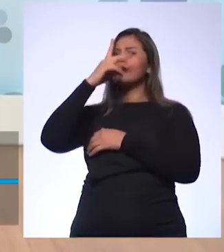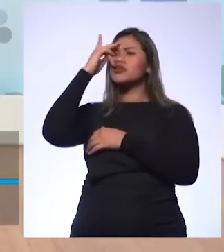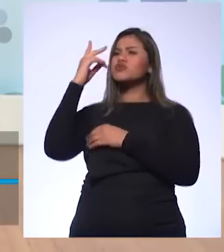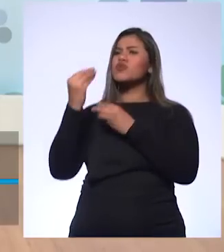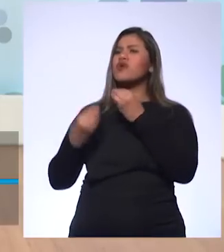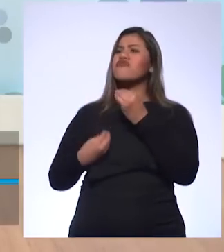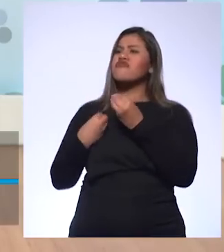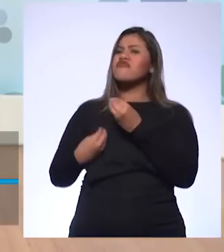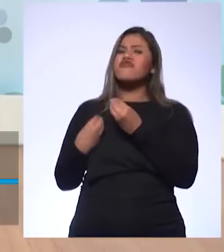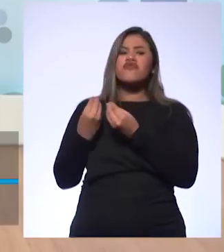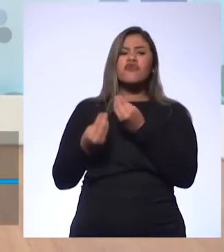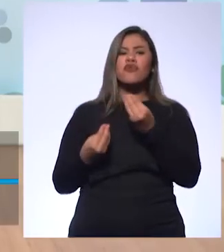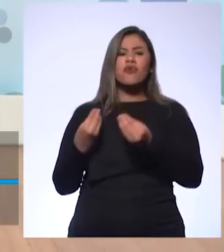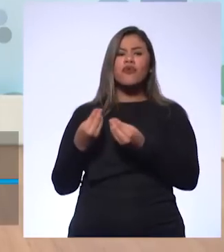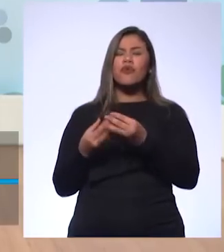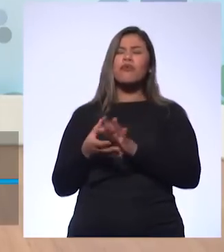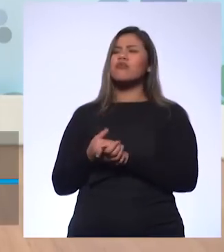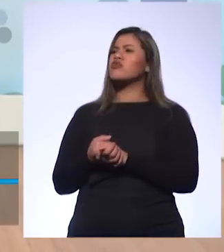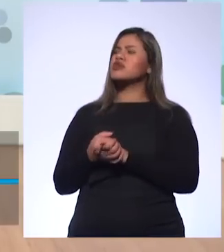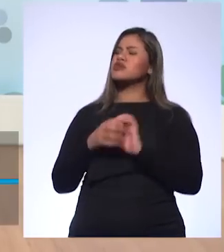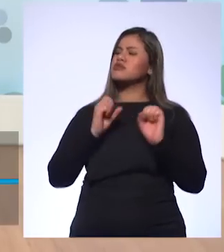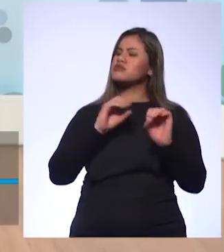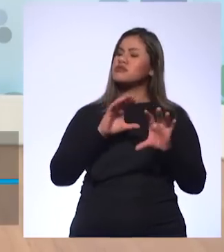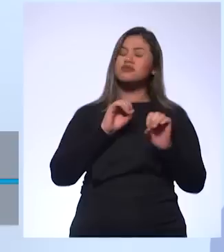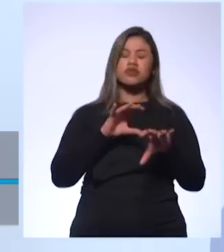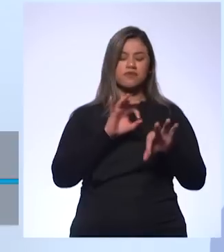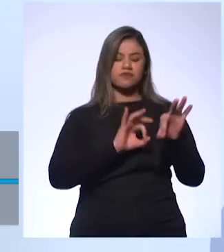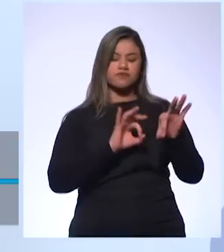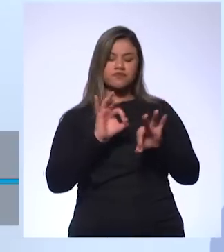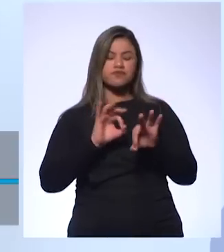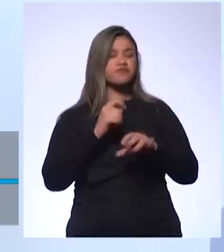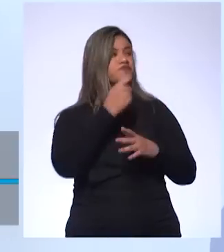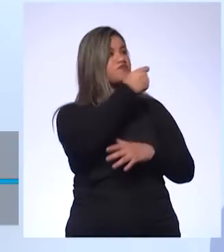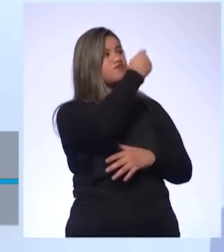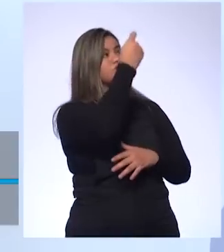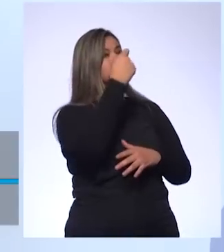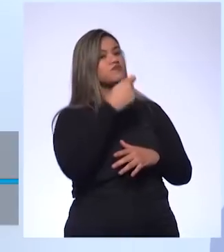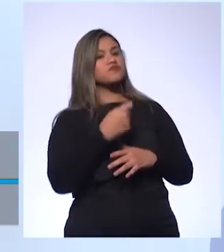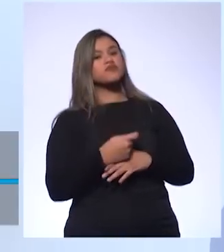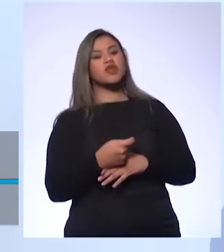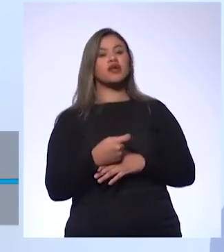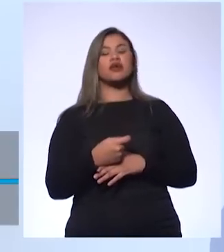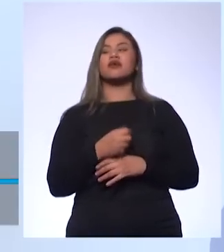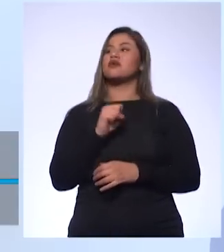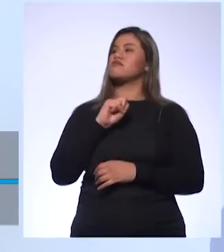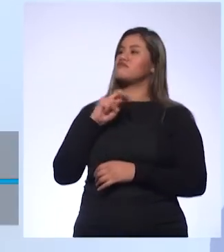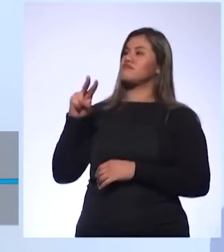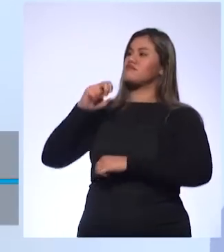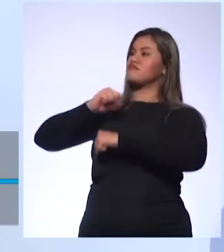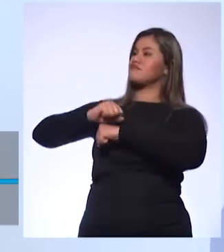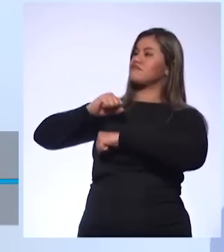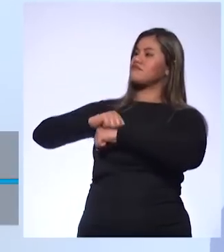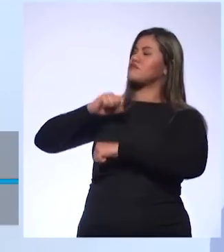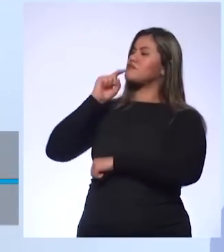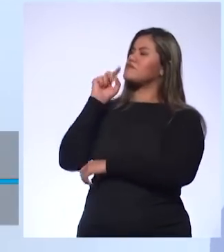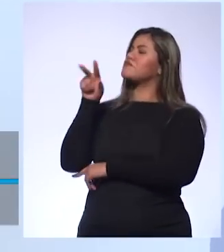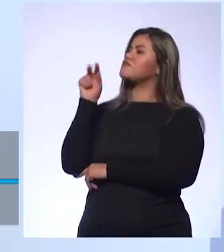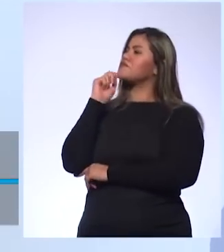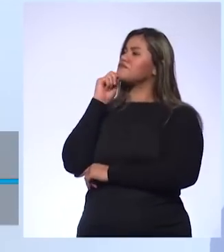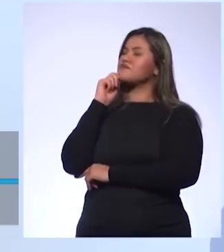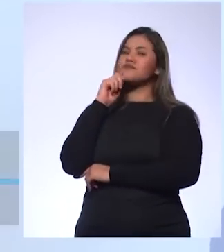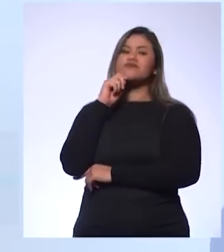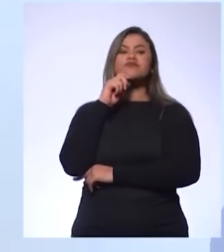cada vida. E eu ficava sempre dando aula, preparando a minha lousa, olhando exatamente o que tem aí, gente. Que são